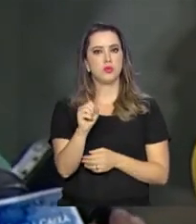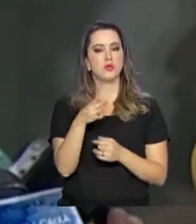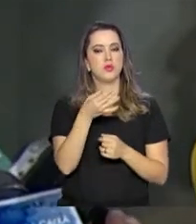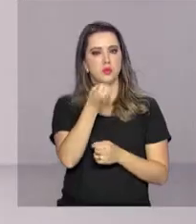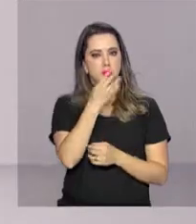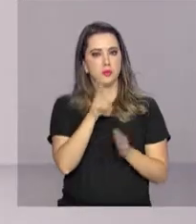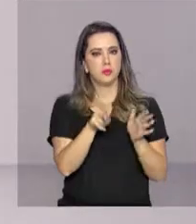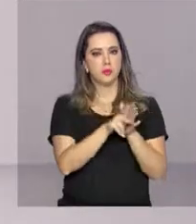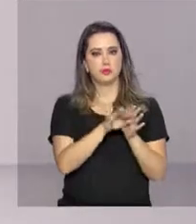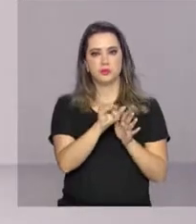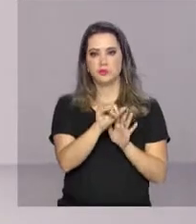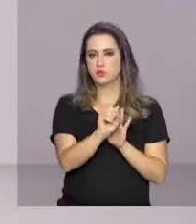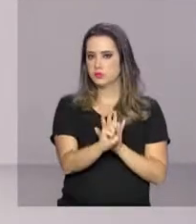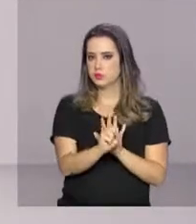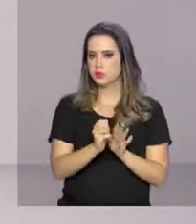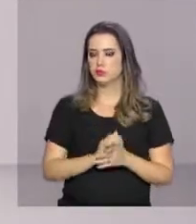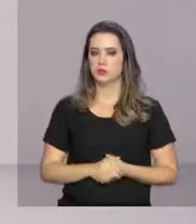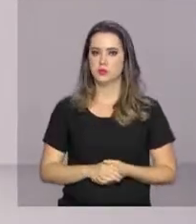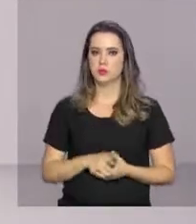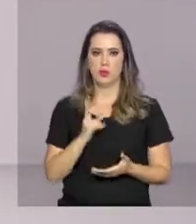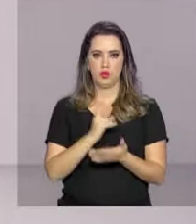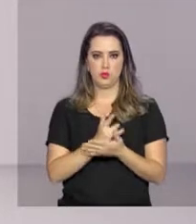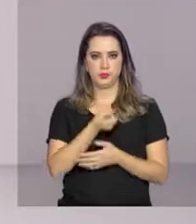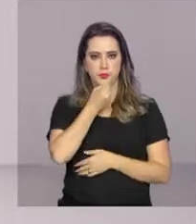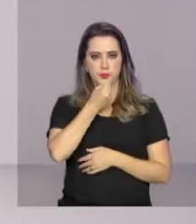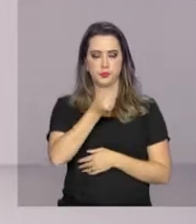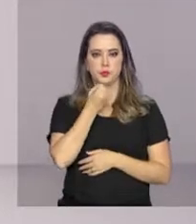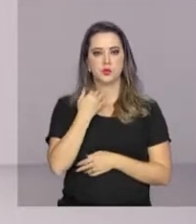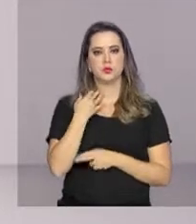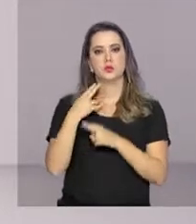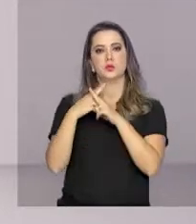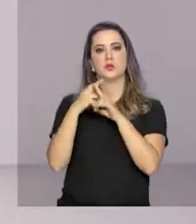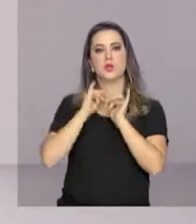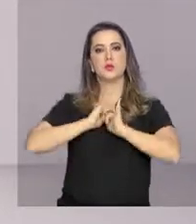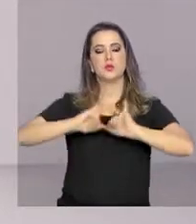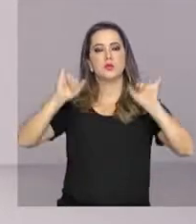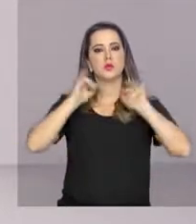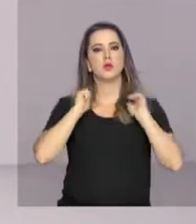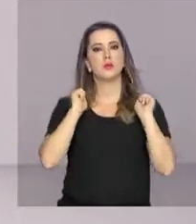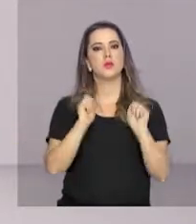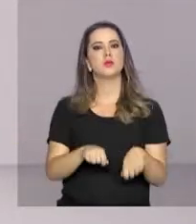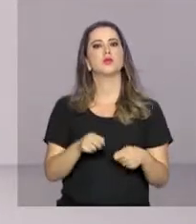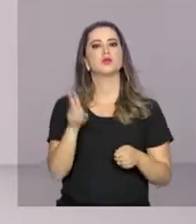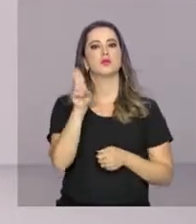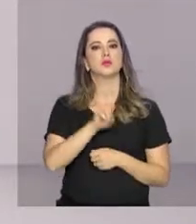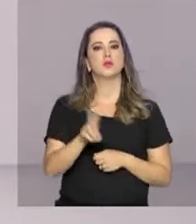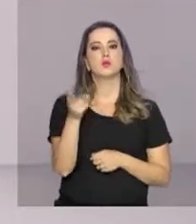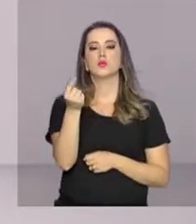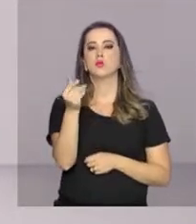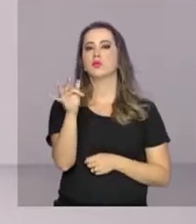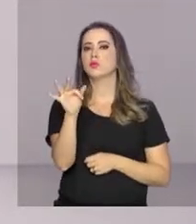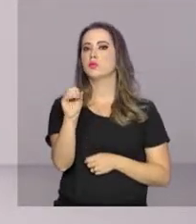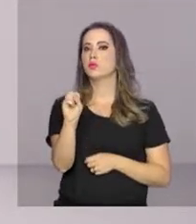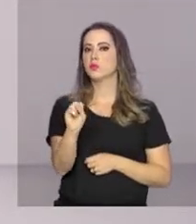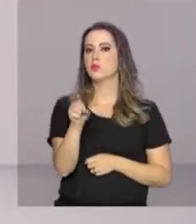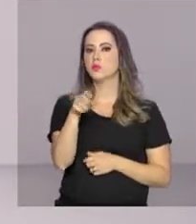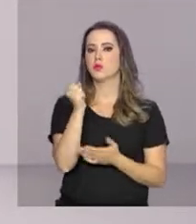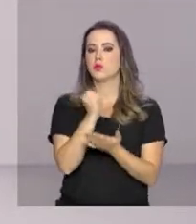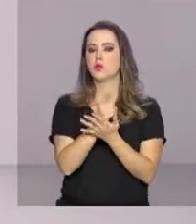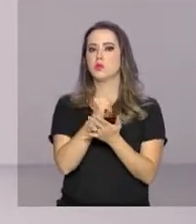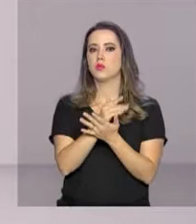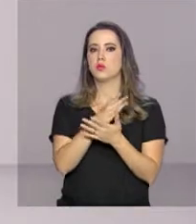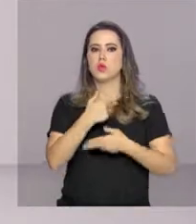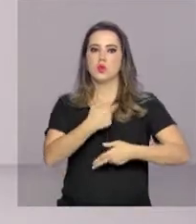FGTS. Ainda durante a coletiva, a Caixa Econômica anunciou a possibilidade de usar o dinheiro do FGTS